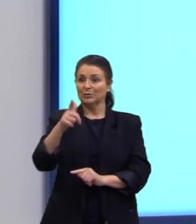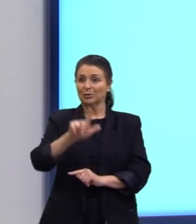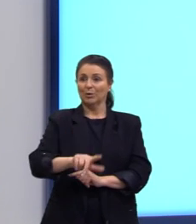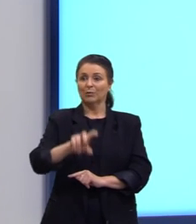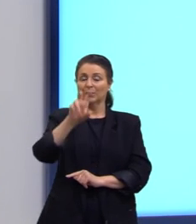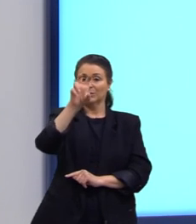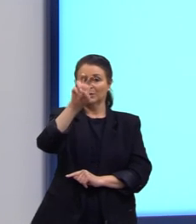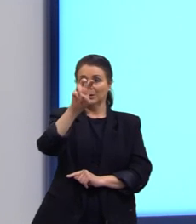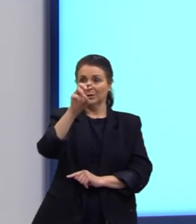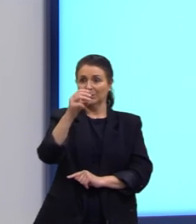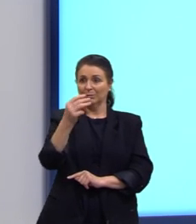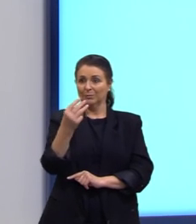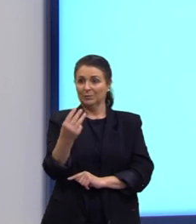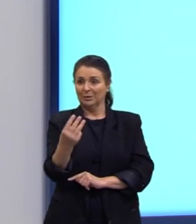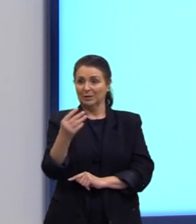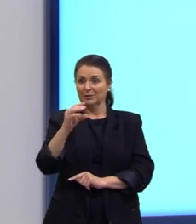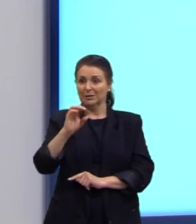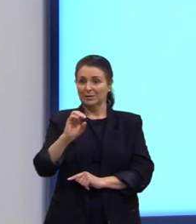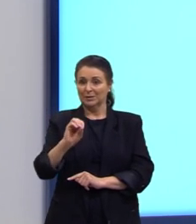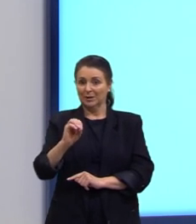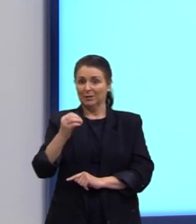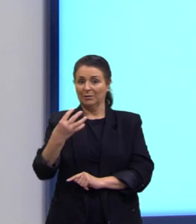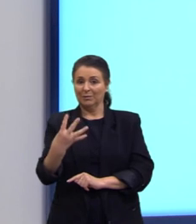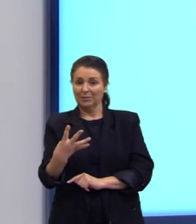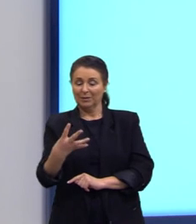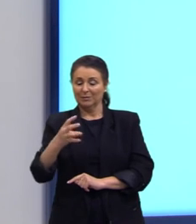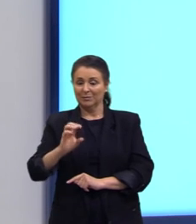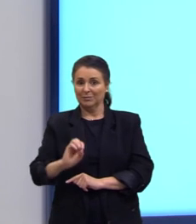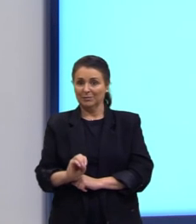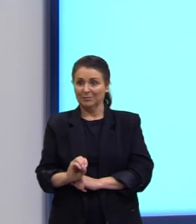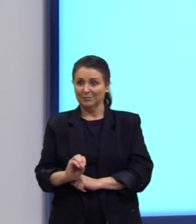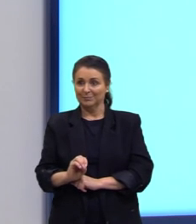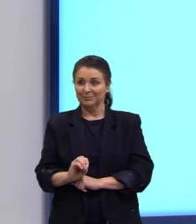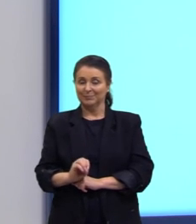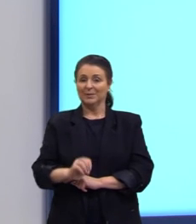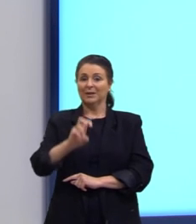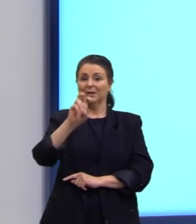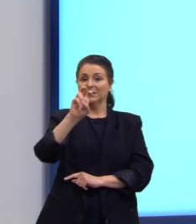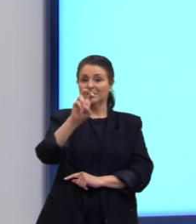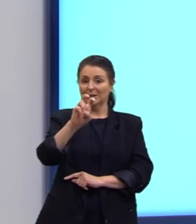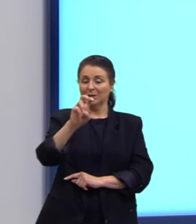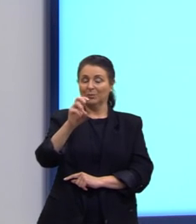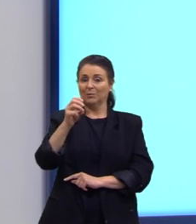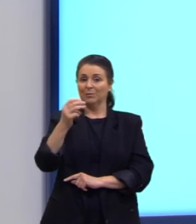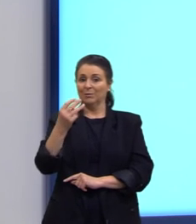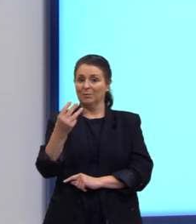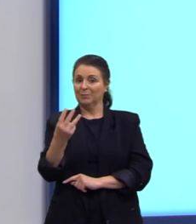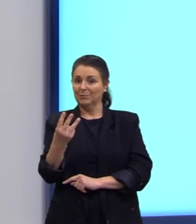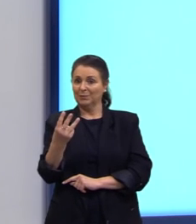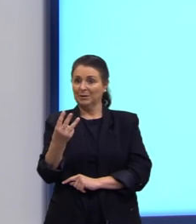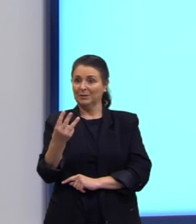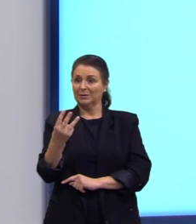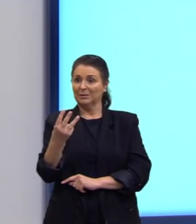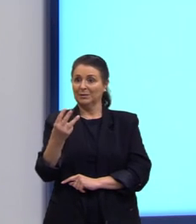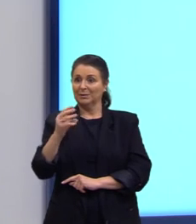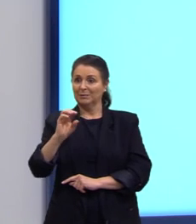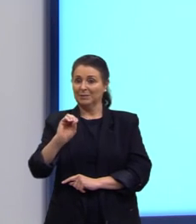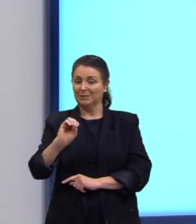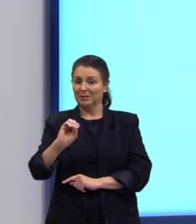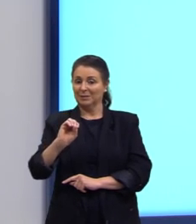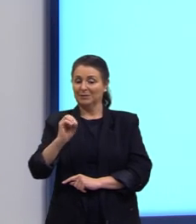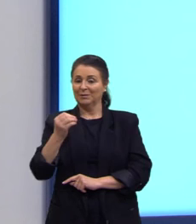somamos os elementos da coluna 5 então nós teríamos cinco mais três mais zero